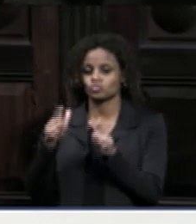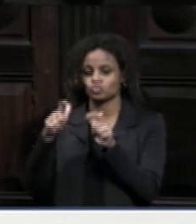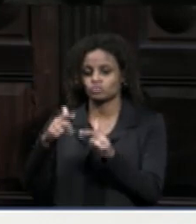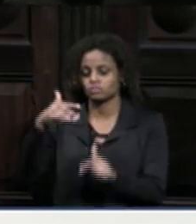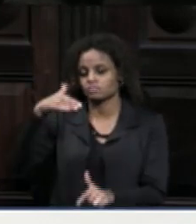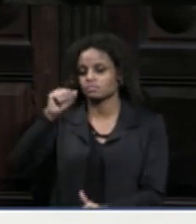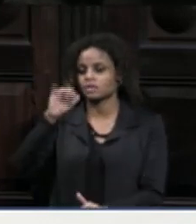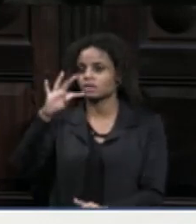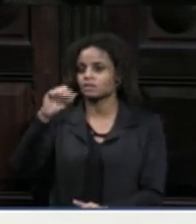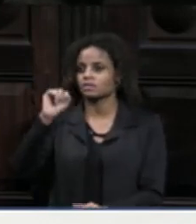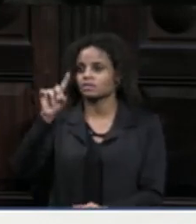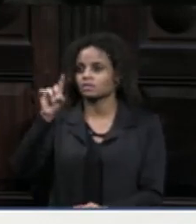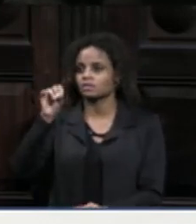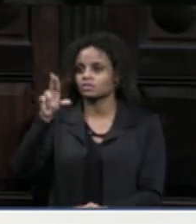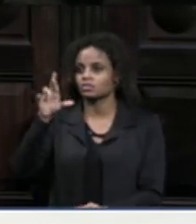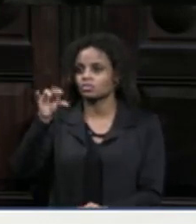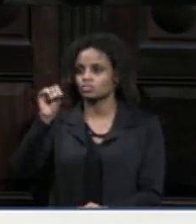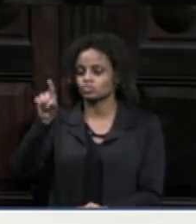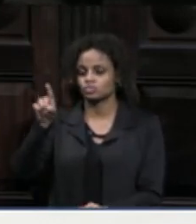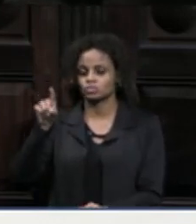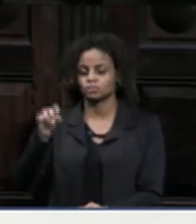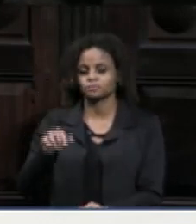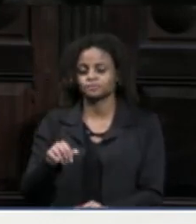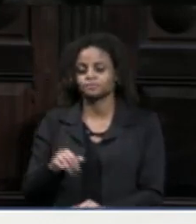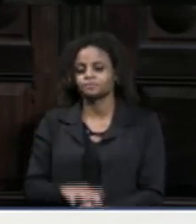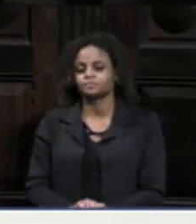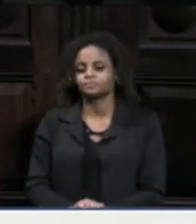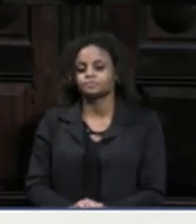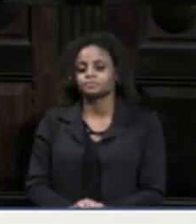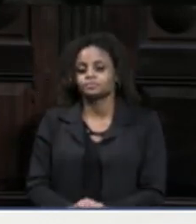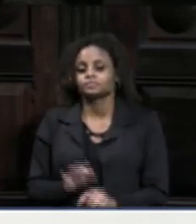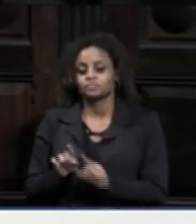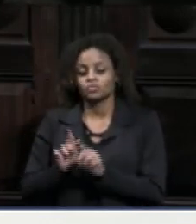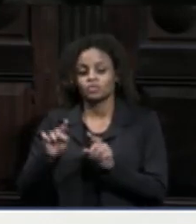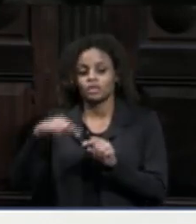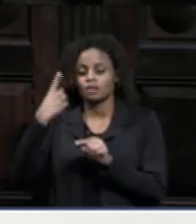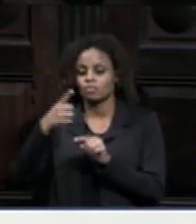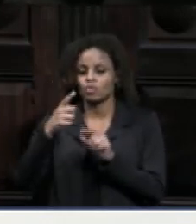Santa Cruz. Depois para a escola Adolfo Bloch,